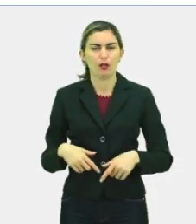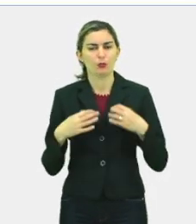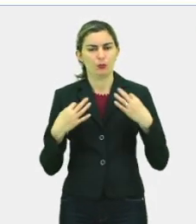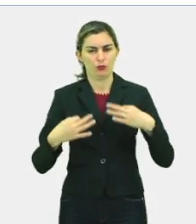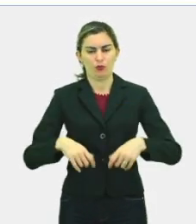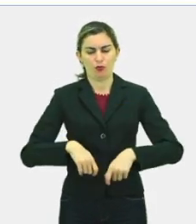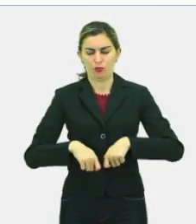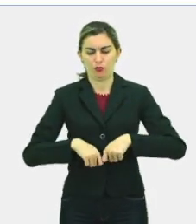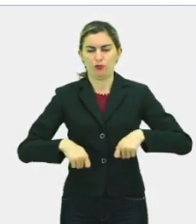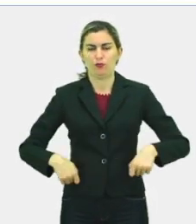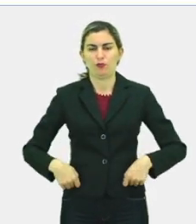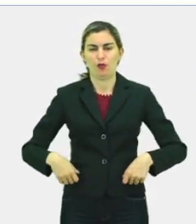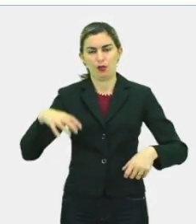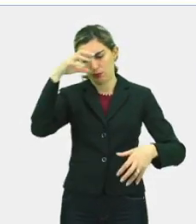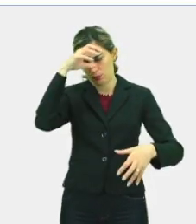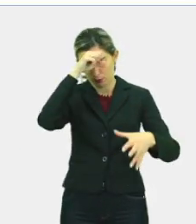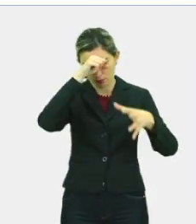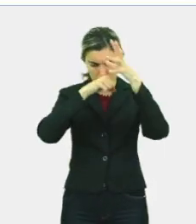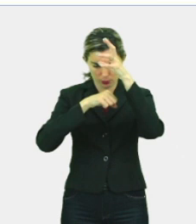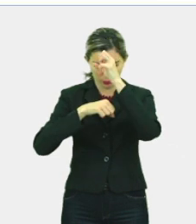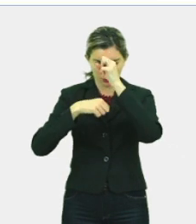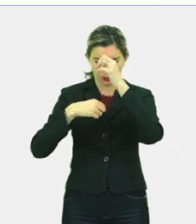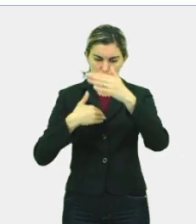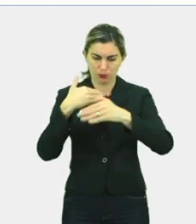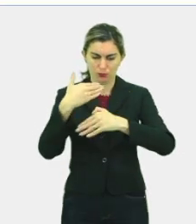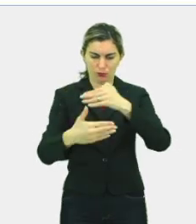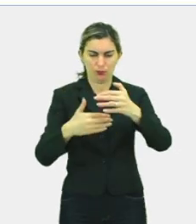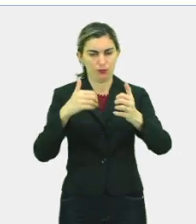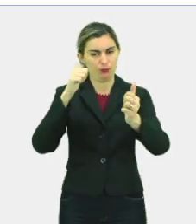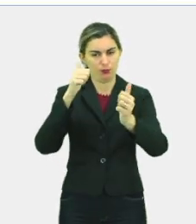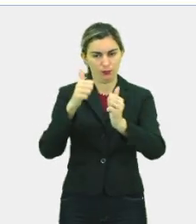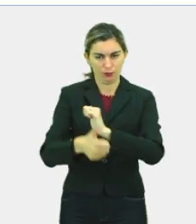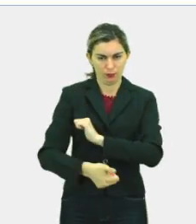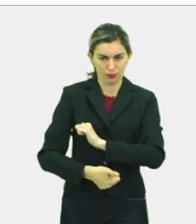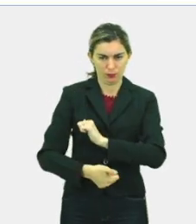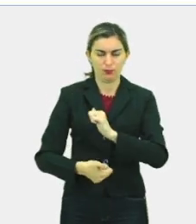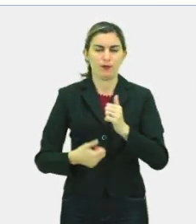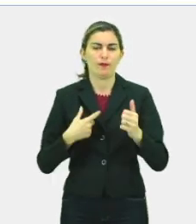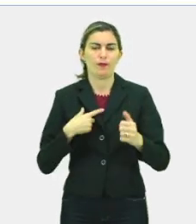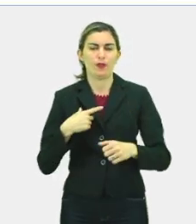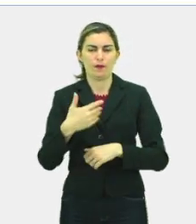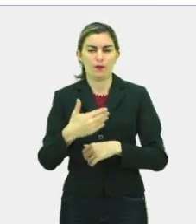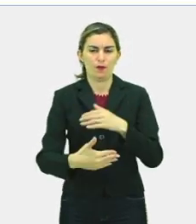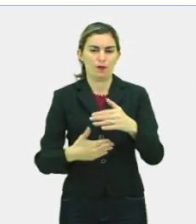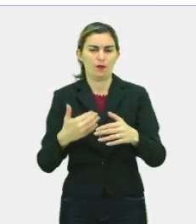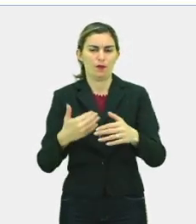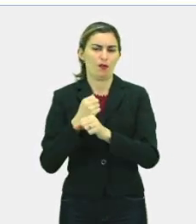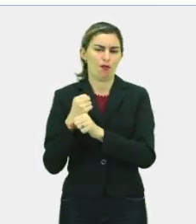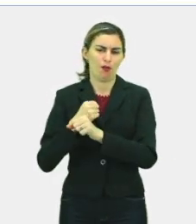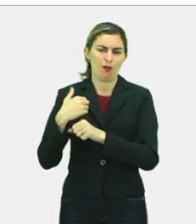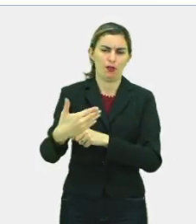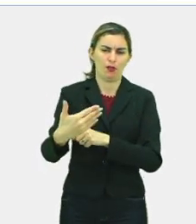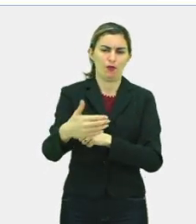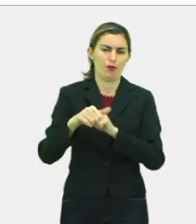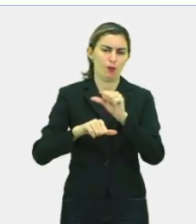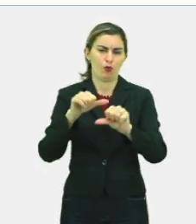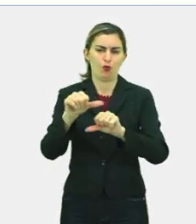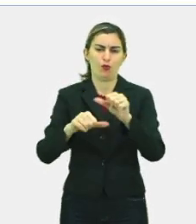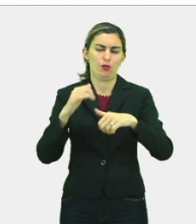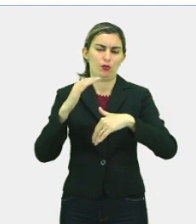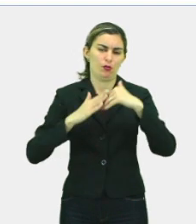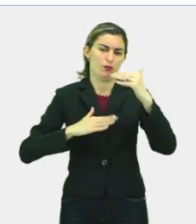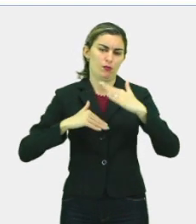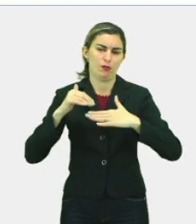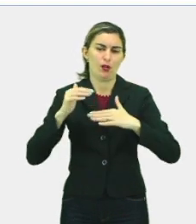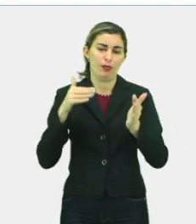A faixa simboliza o ciclo de aprendizagem do ou da atleta e vai escurecendo com os anos de dedicação e